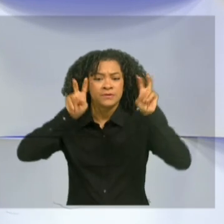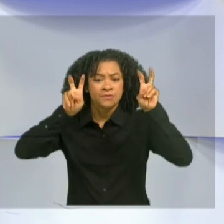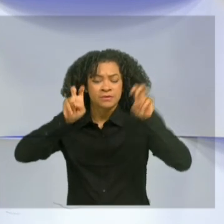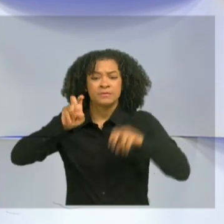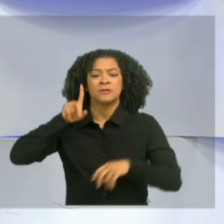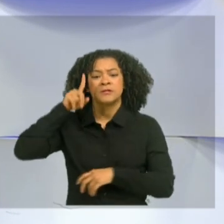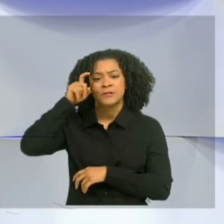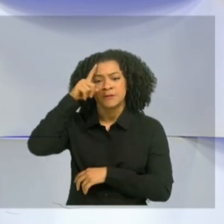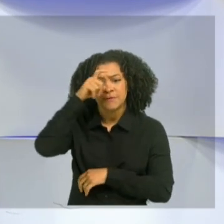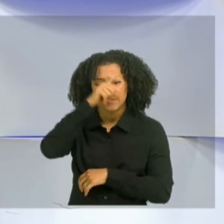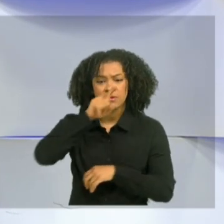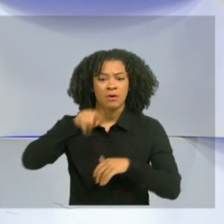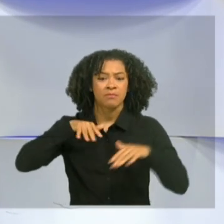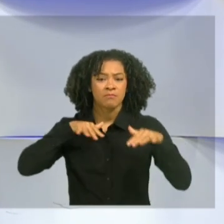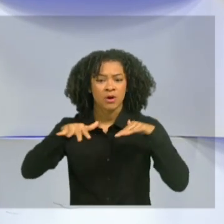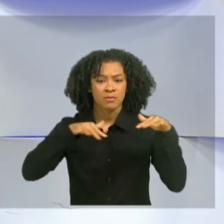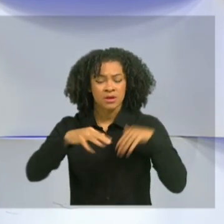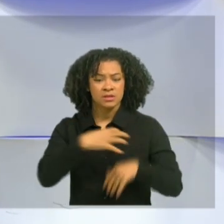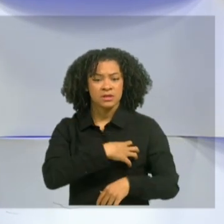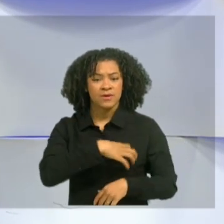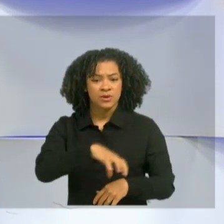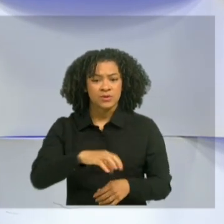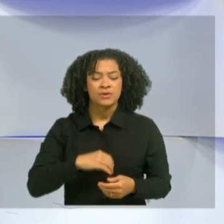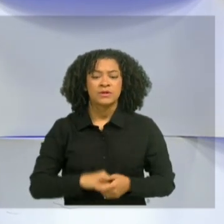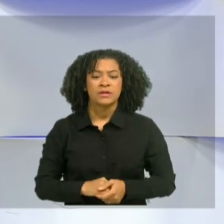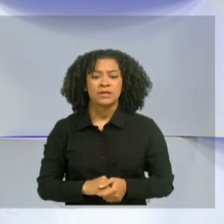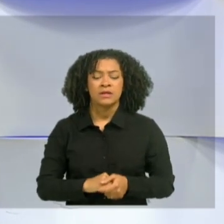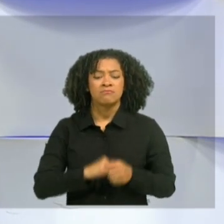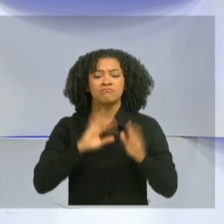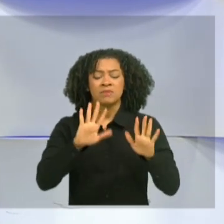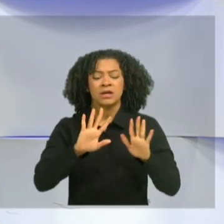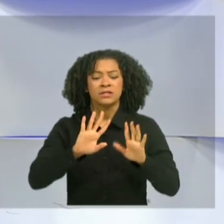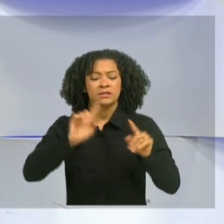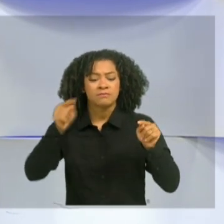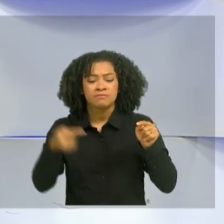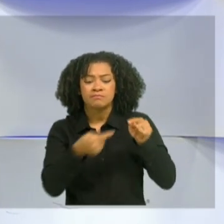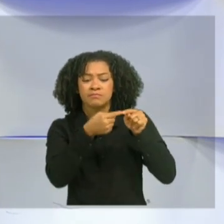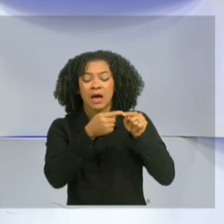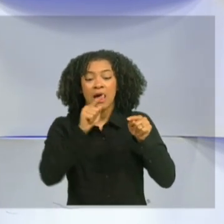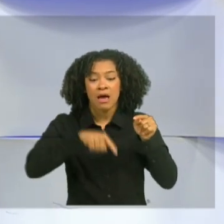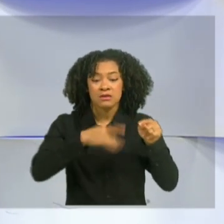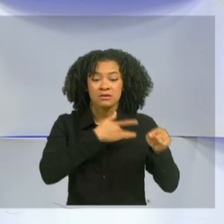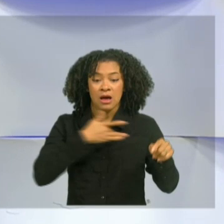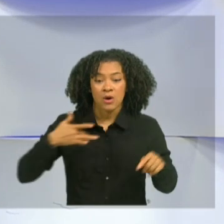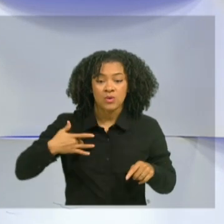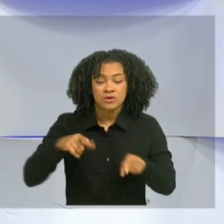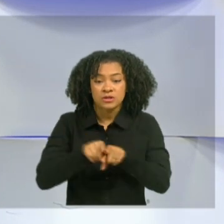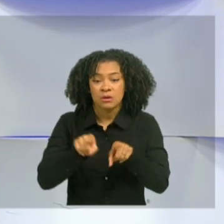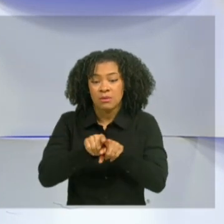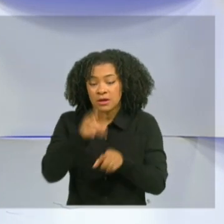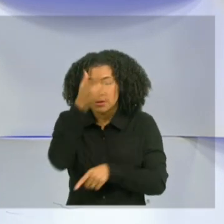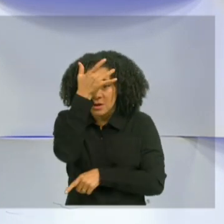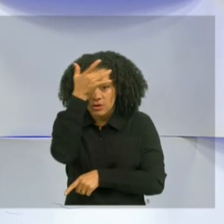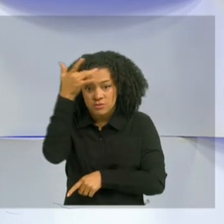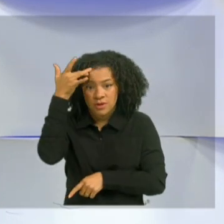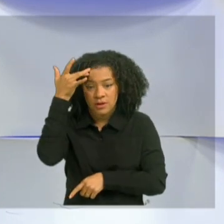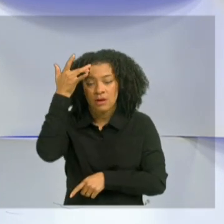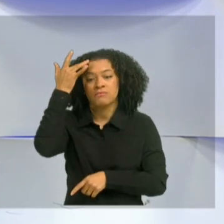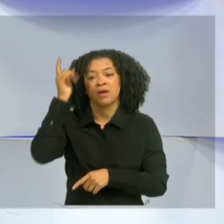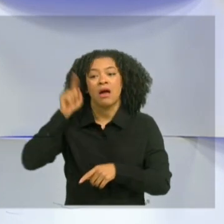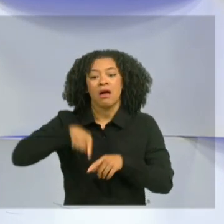complexo como o da mobilidade em Salvador que tem a ver com a nossa saúde a nossa saúde mental que o nosso